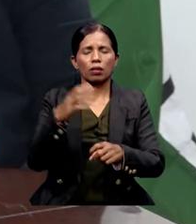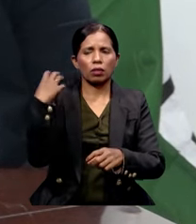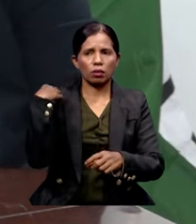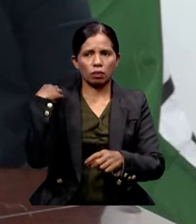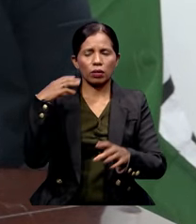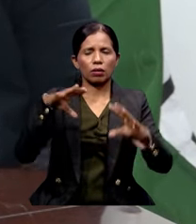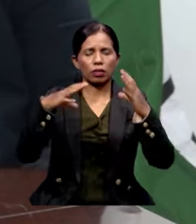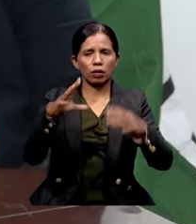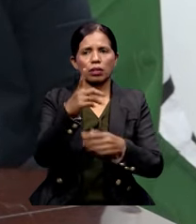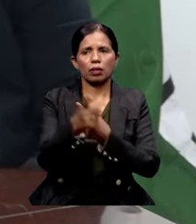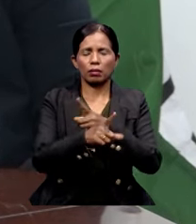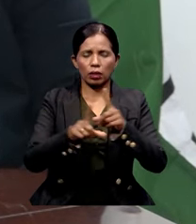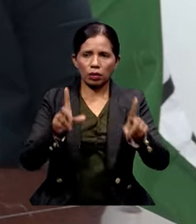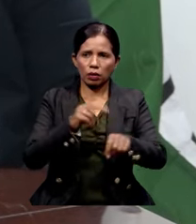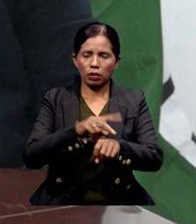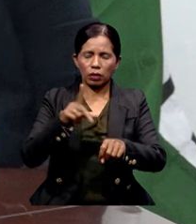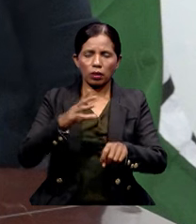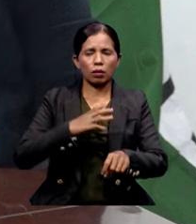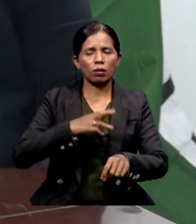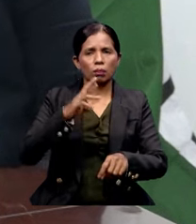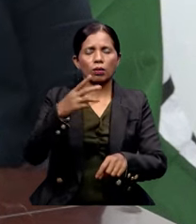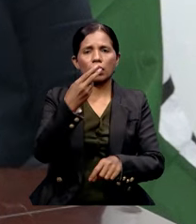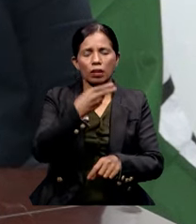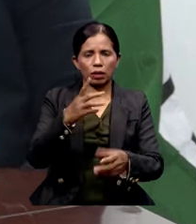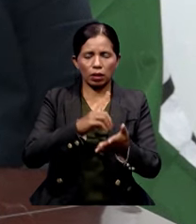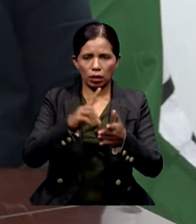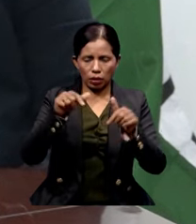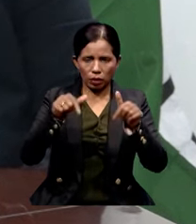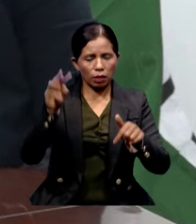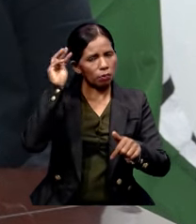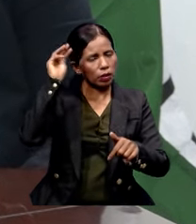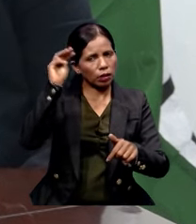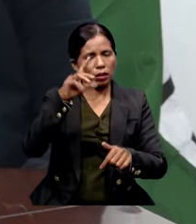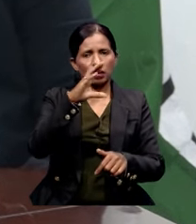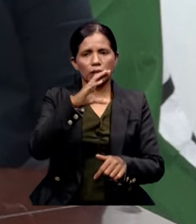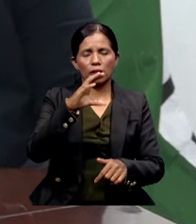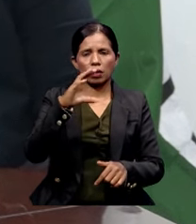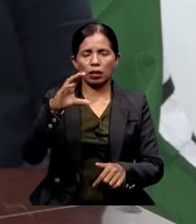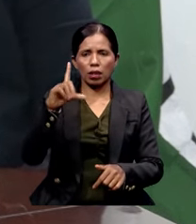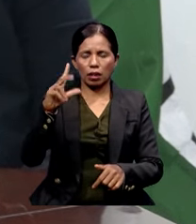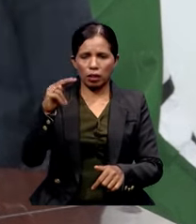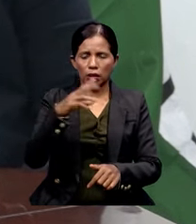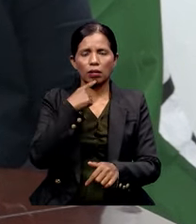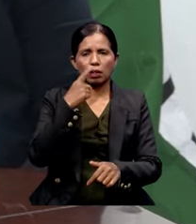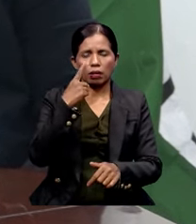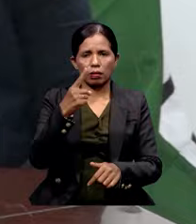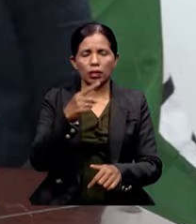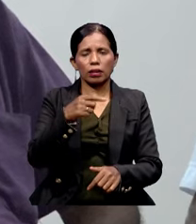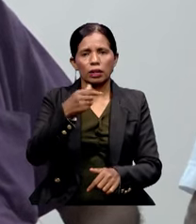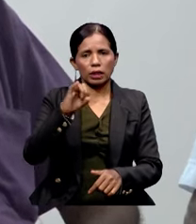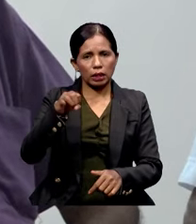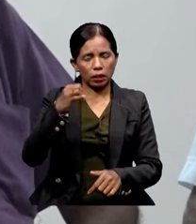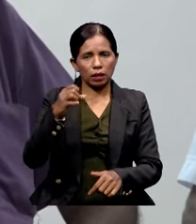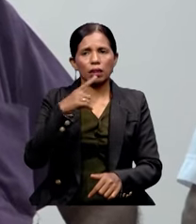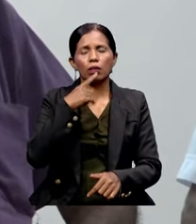Conselho Combatentes Libertação Nacional Comoro Quintane, Ministro Assunto Combatente Libertação Nacional Gilda Costa Monteiro Ansoro, husu